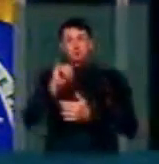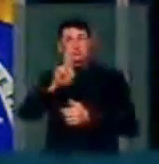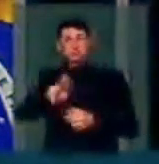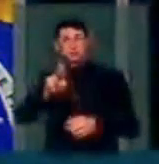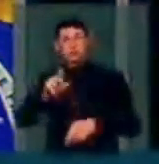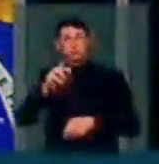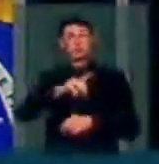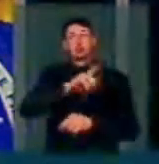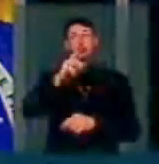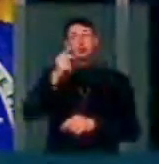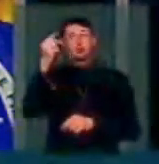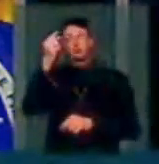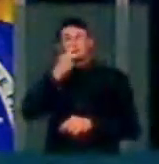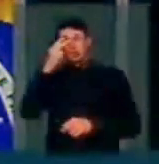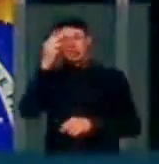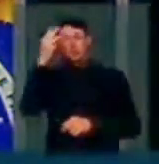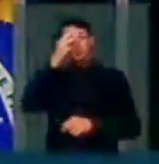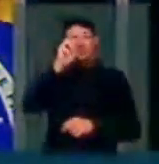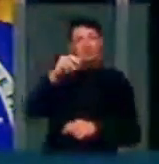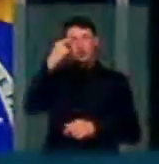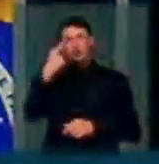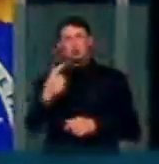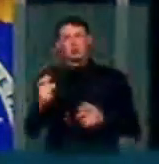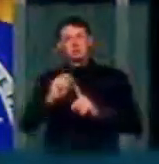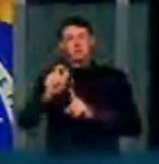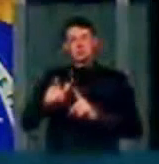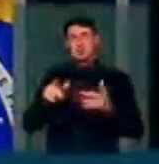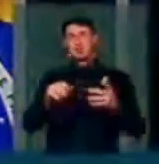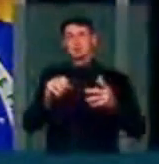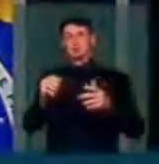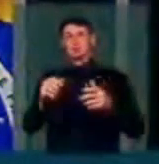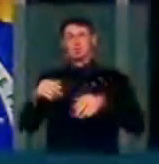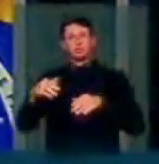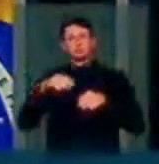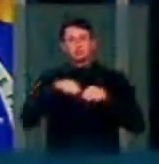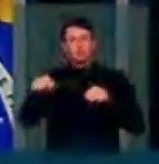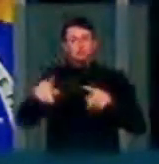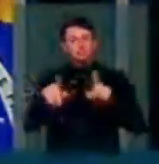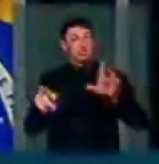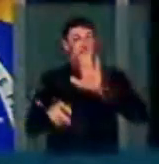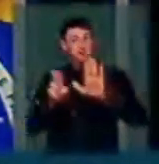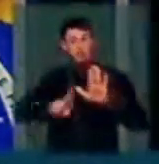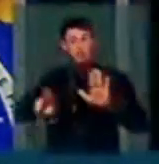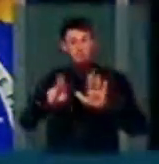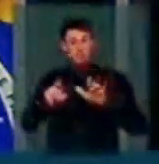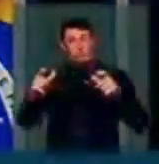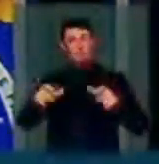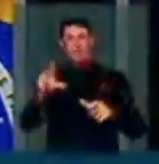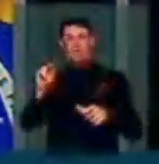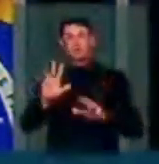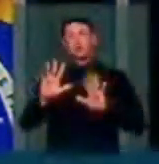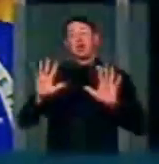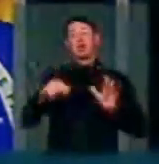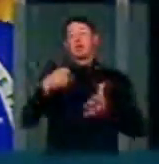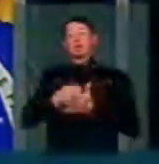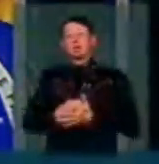hora do dia, 2 horas ou 30 horas. Idem se você é mensalista de um estacionamento. Agora, se você está usando a zona azul, aí você tem uma